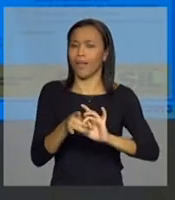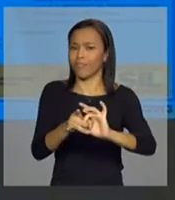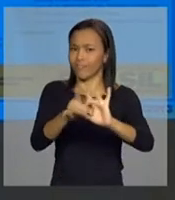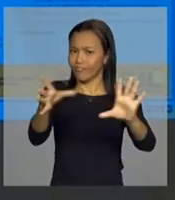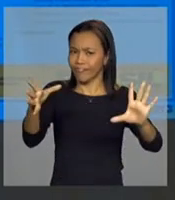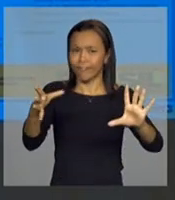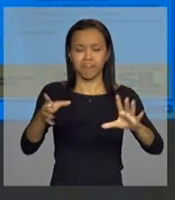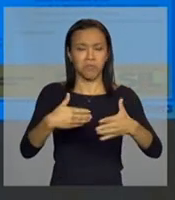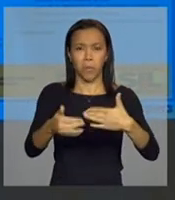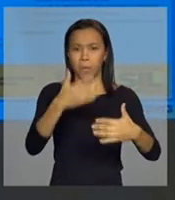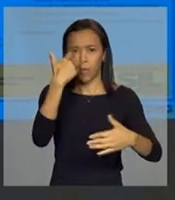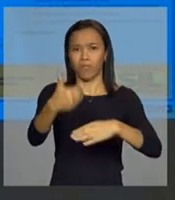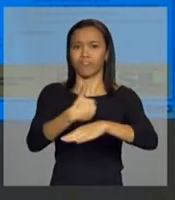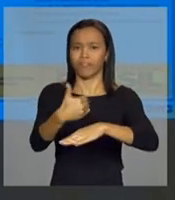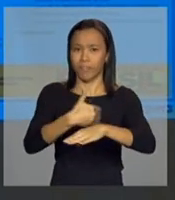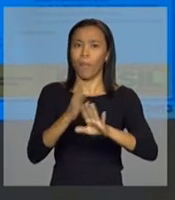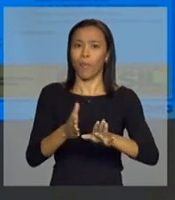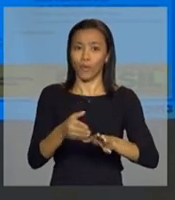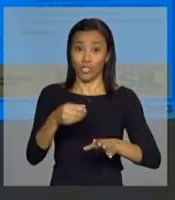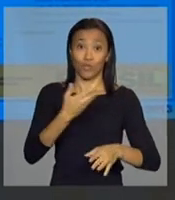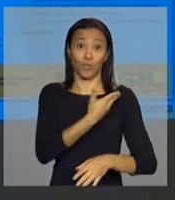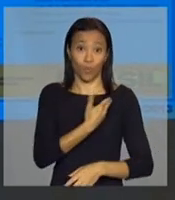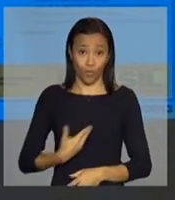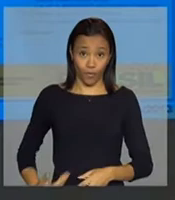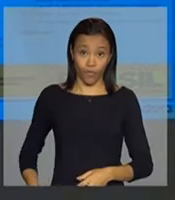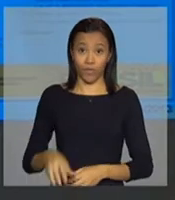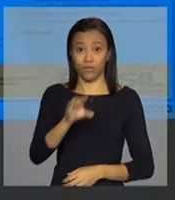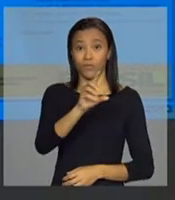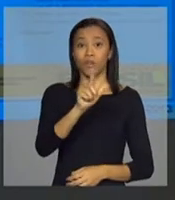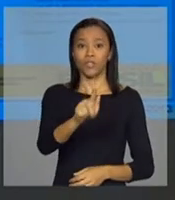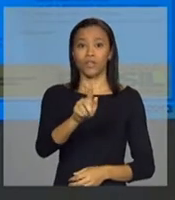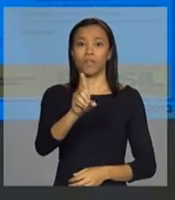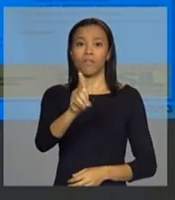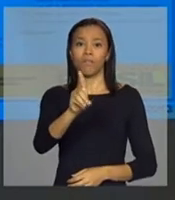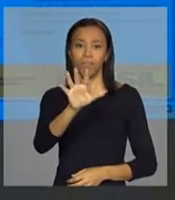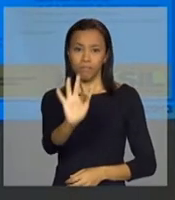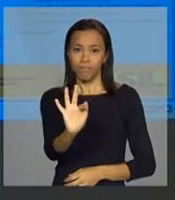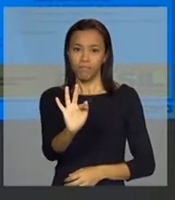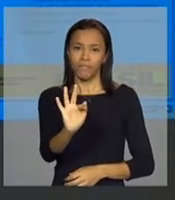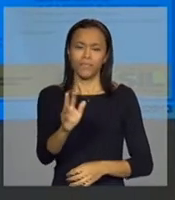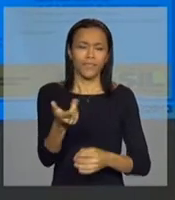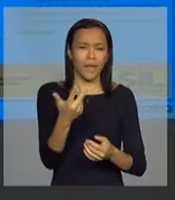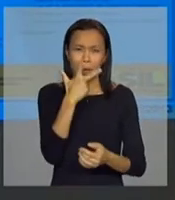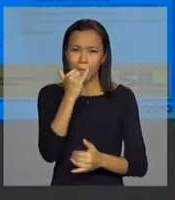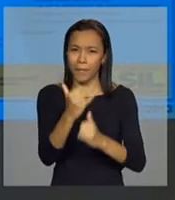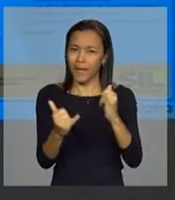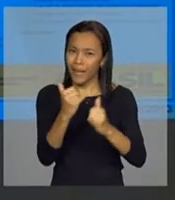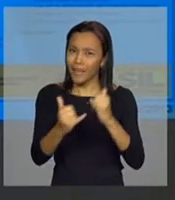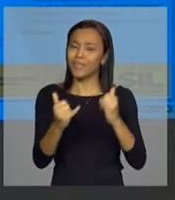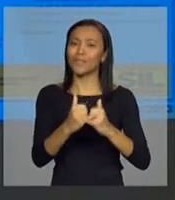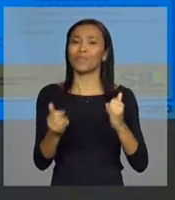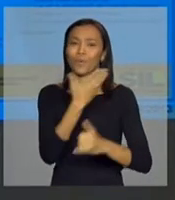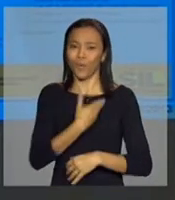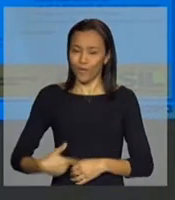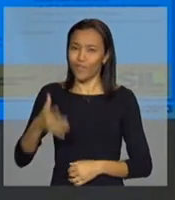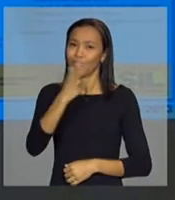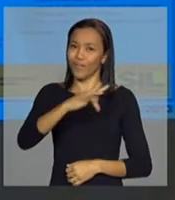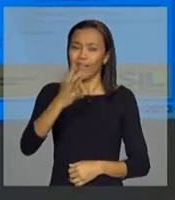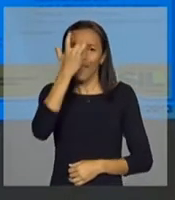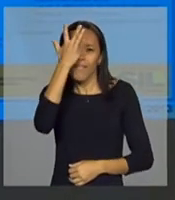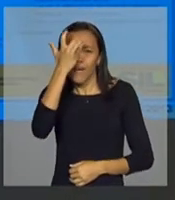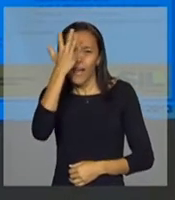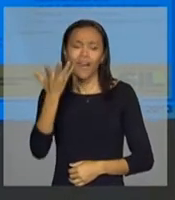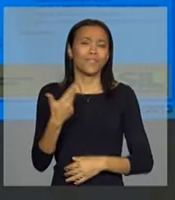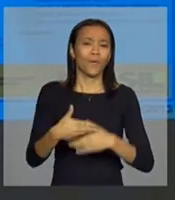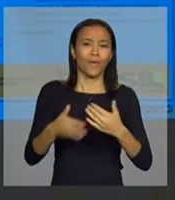disposição, já está em funcionamento no governo do Distrito Federal. Ele tem a mesma cara do ESIC, do governo federal, que facilita, né, a